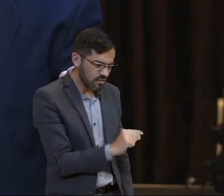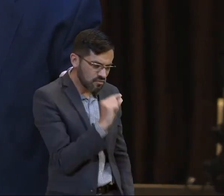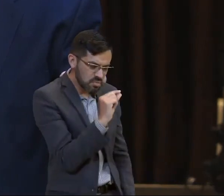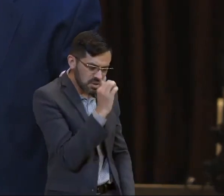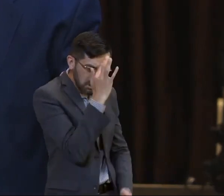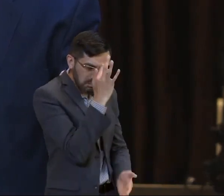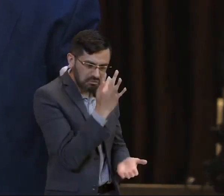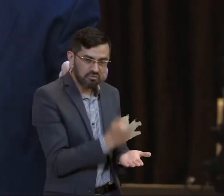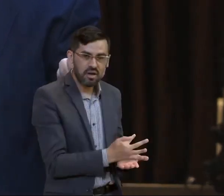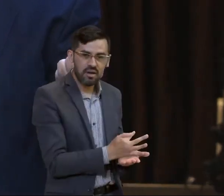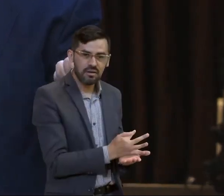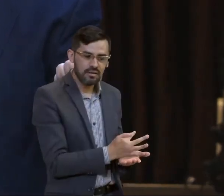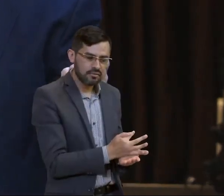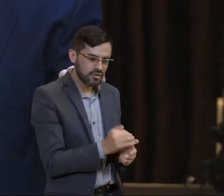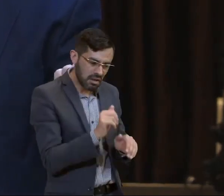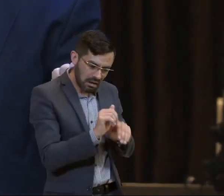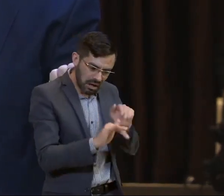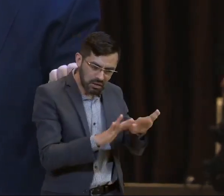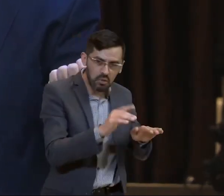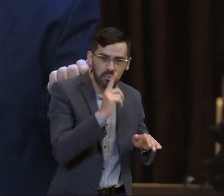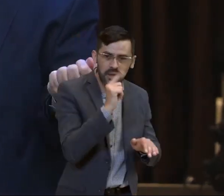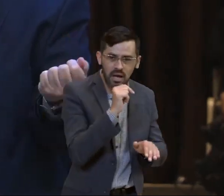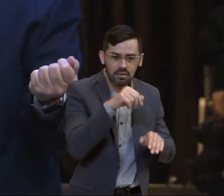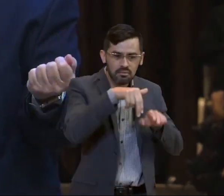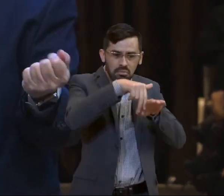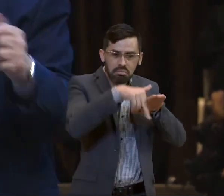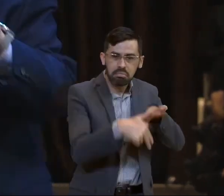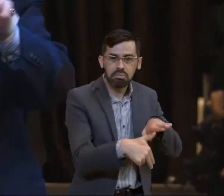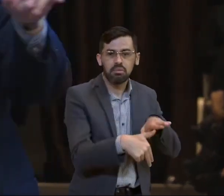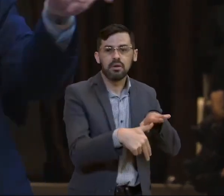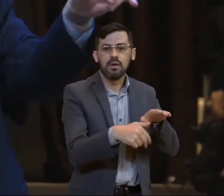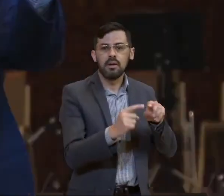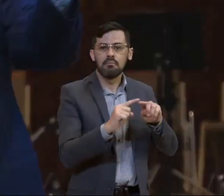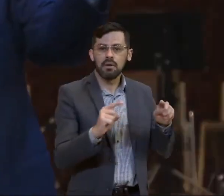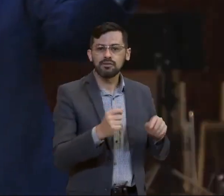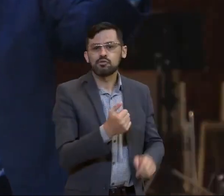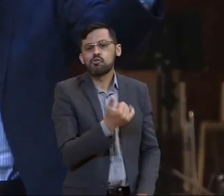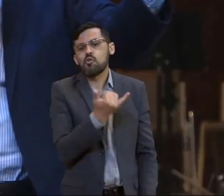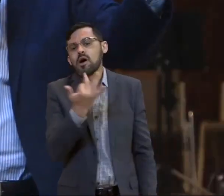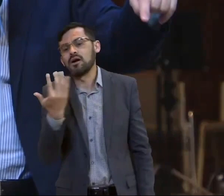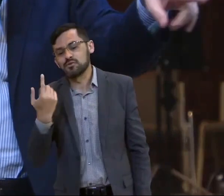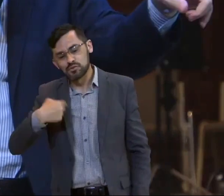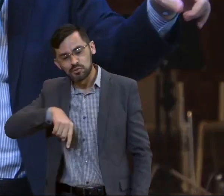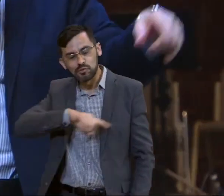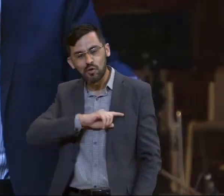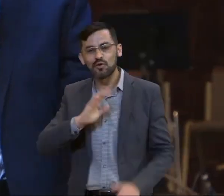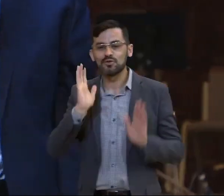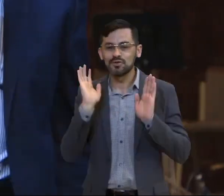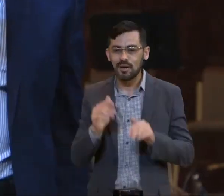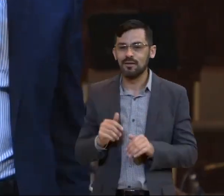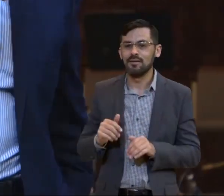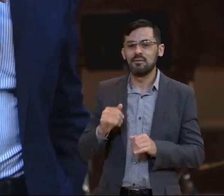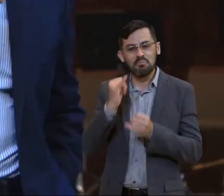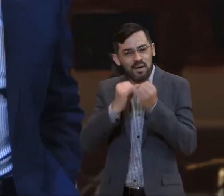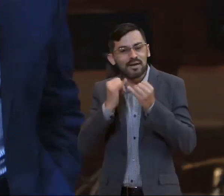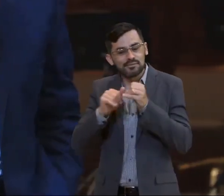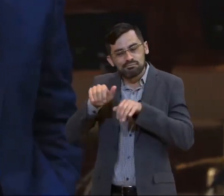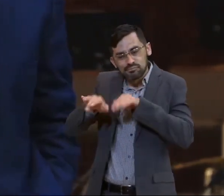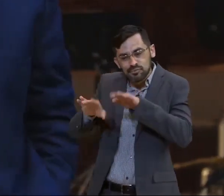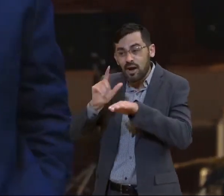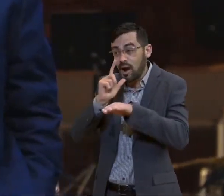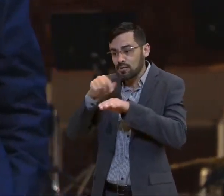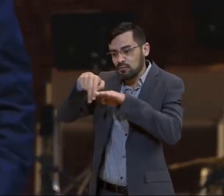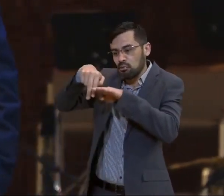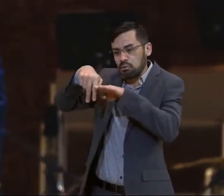fé, andou sobre as águas e afundou. Mas quantos de nós já andamos sobre as águas e afundamos?